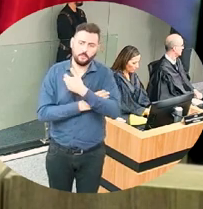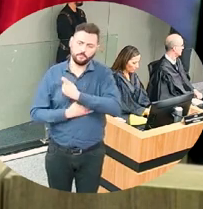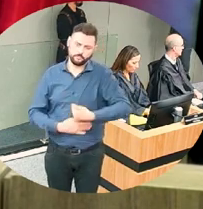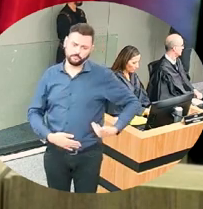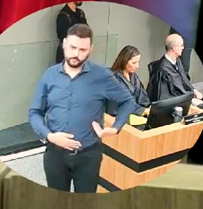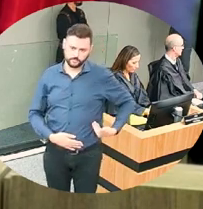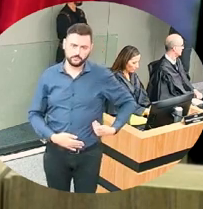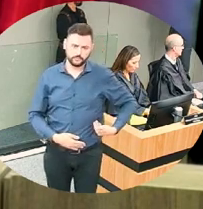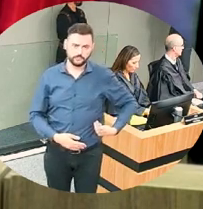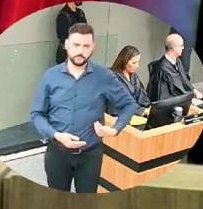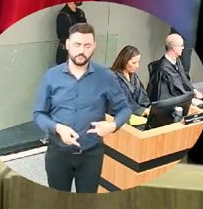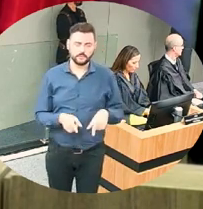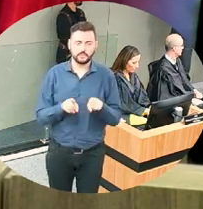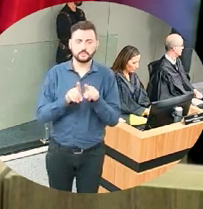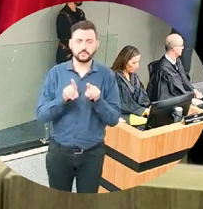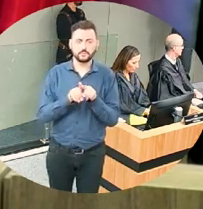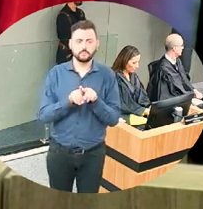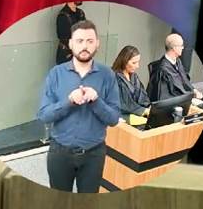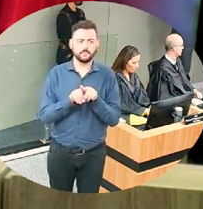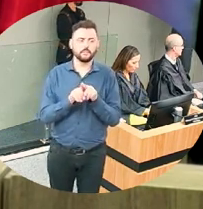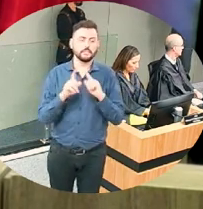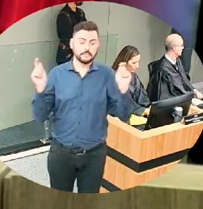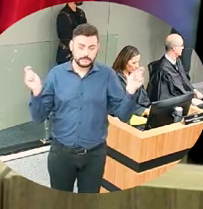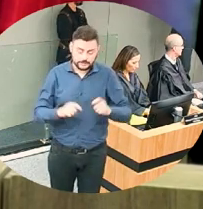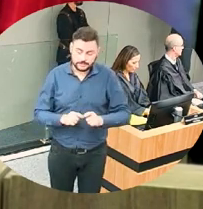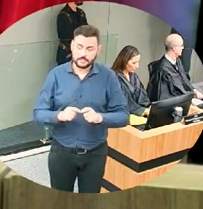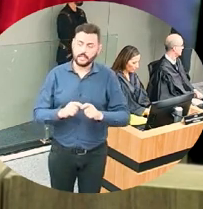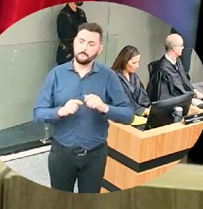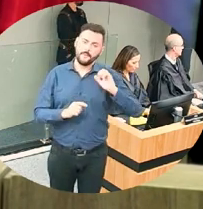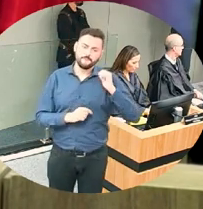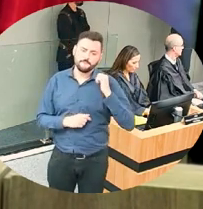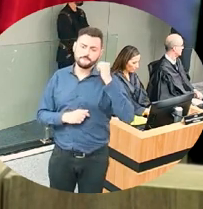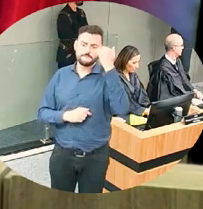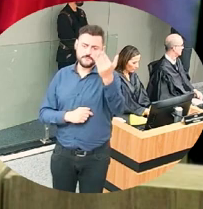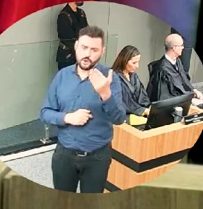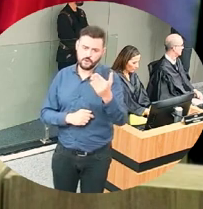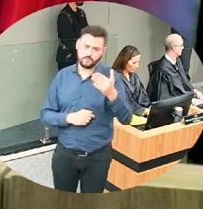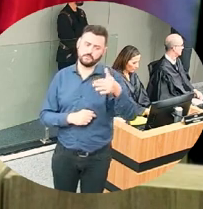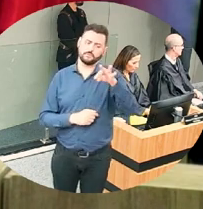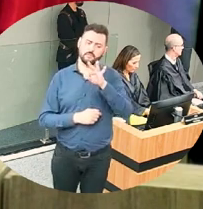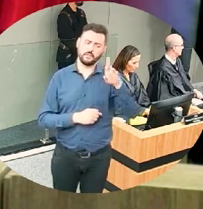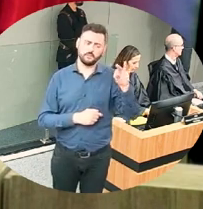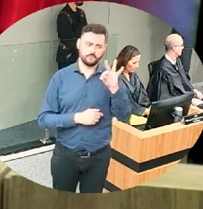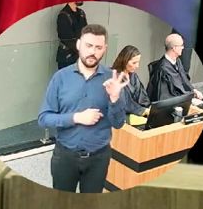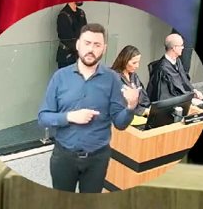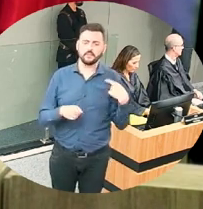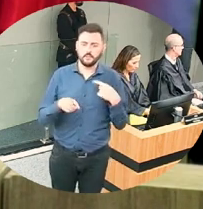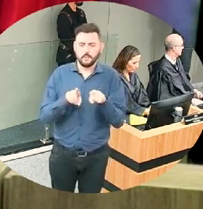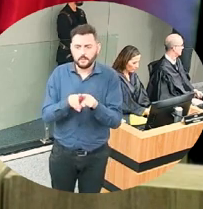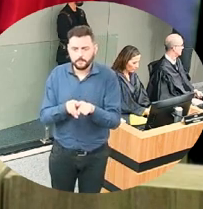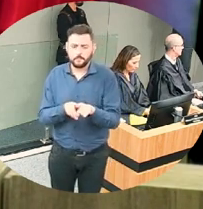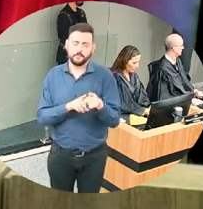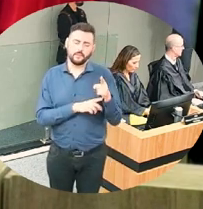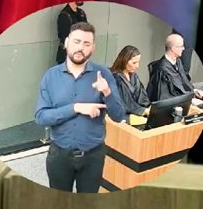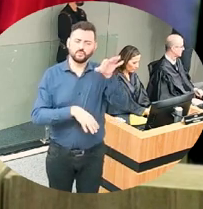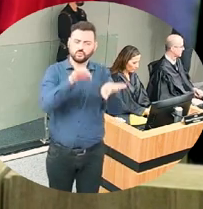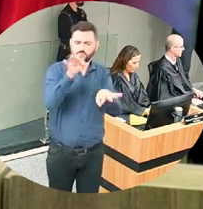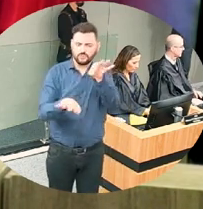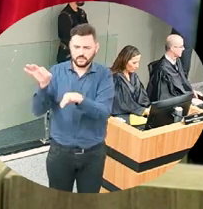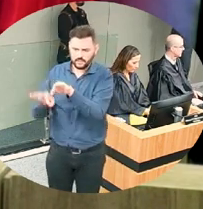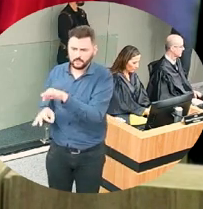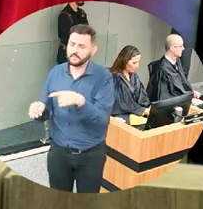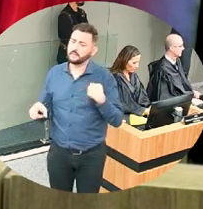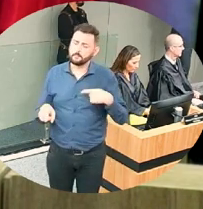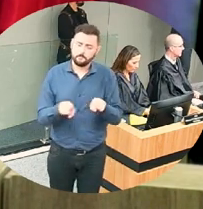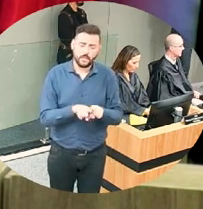e questões que perpassam os muros internos do Poder Judiciário e passam pela defesa da Justiça do Trabalho e do Direito